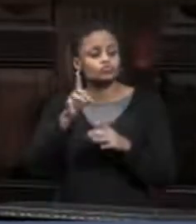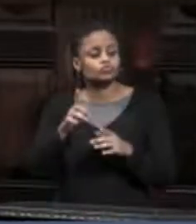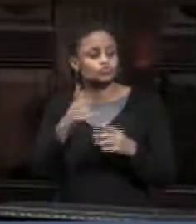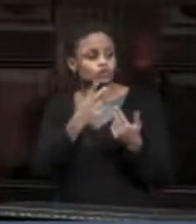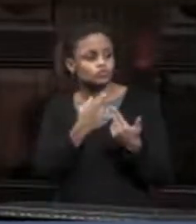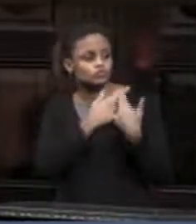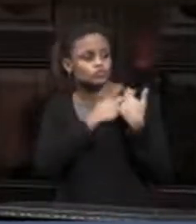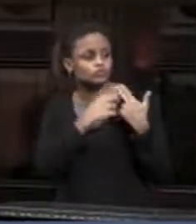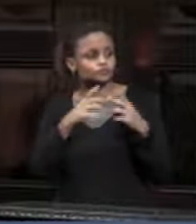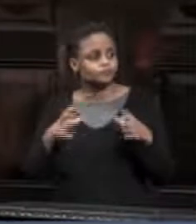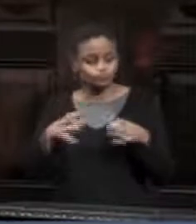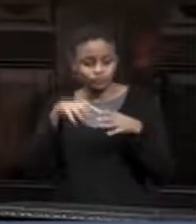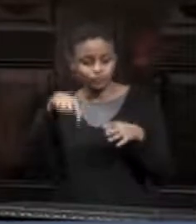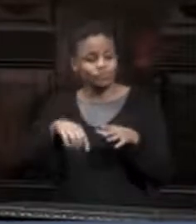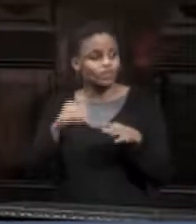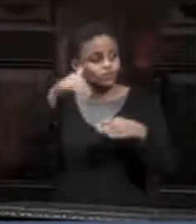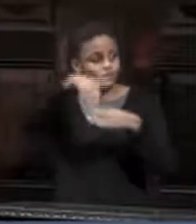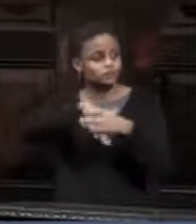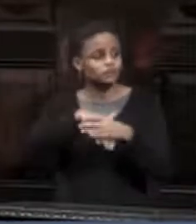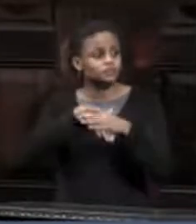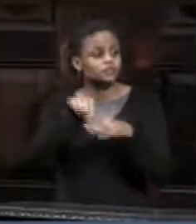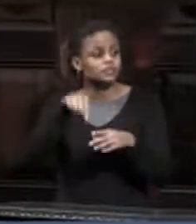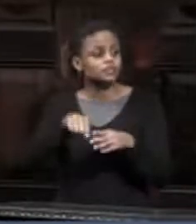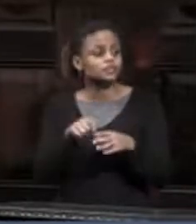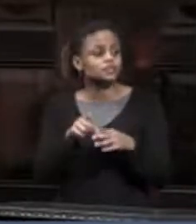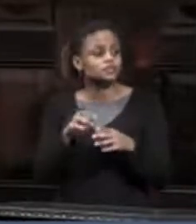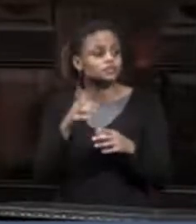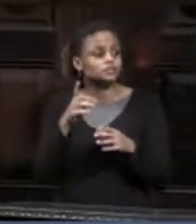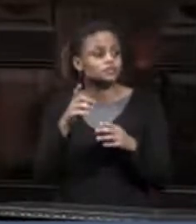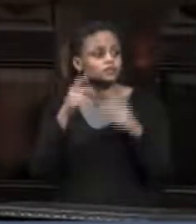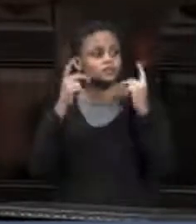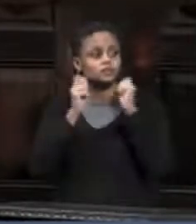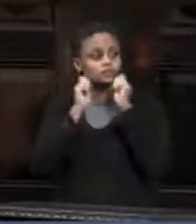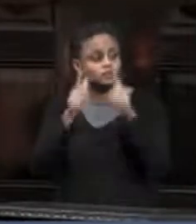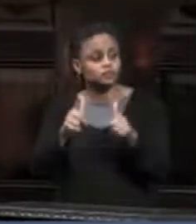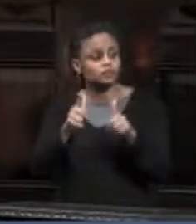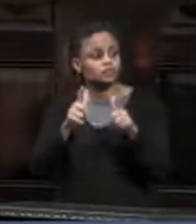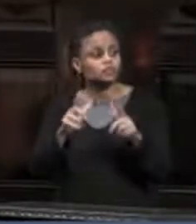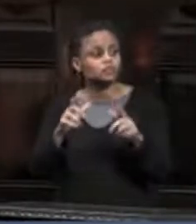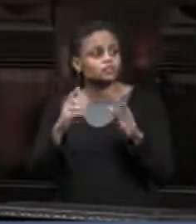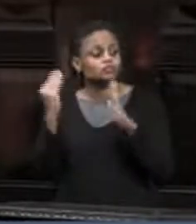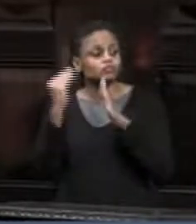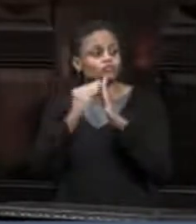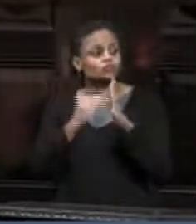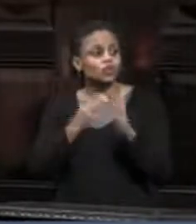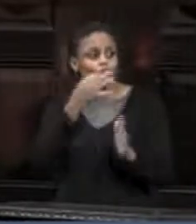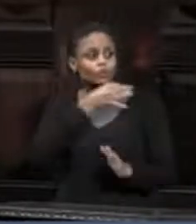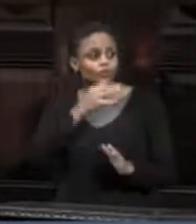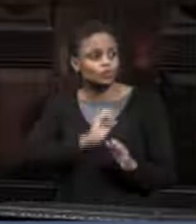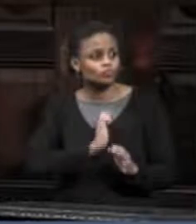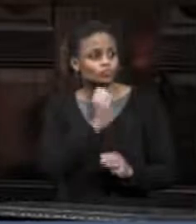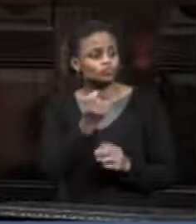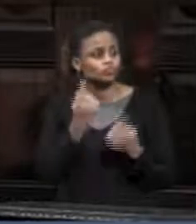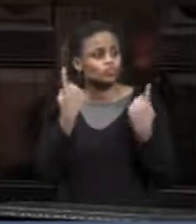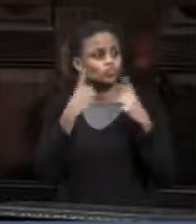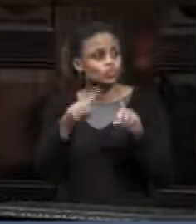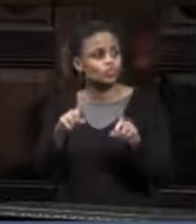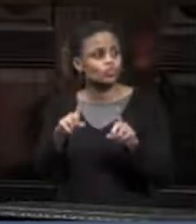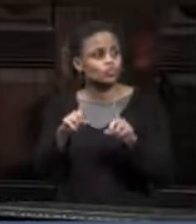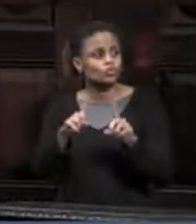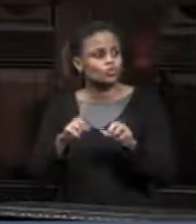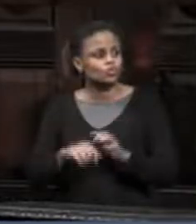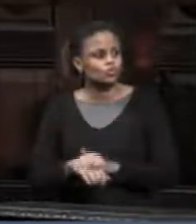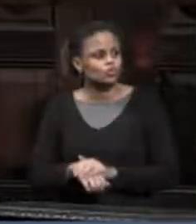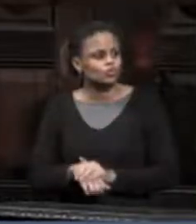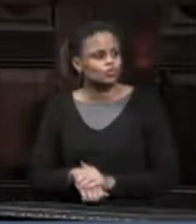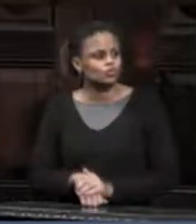Assembleia Legislativa moção de repúdio à omissão do INEA em relação ao depósito de escória da